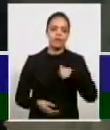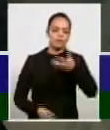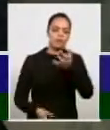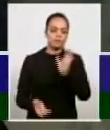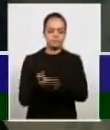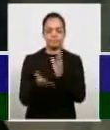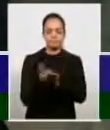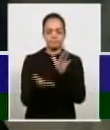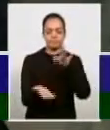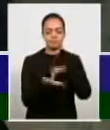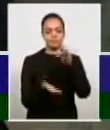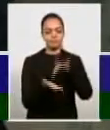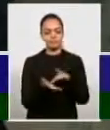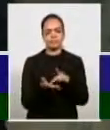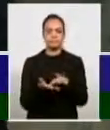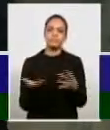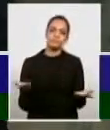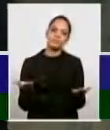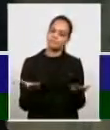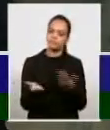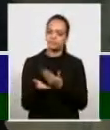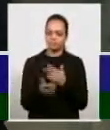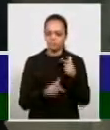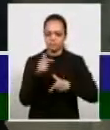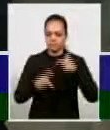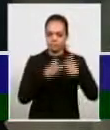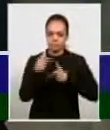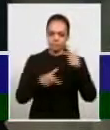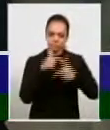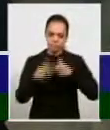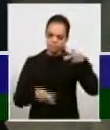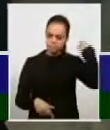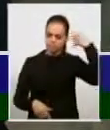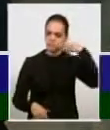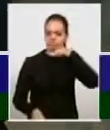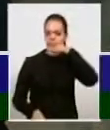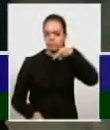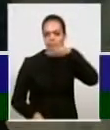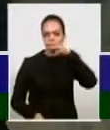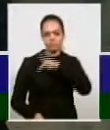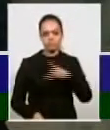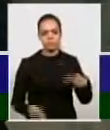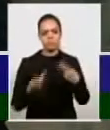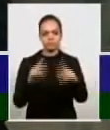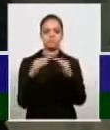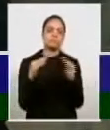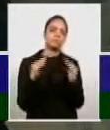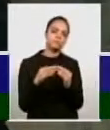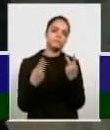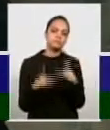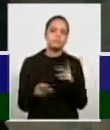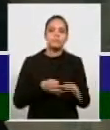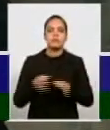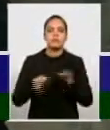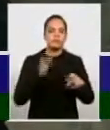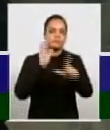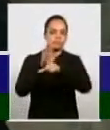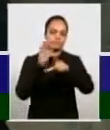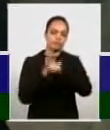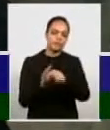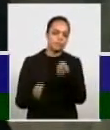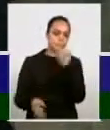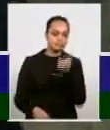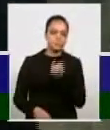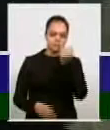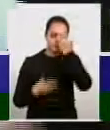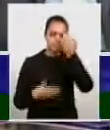quero parabenizar a iniciativa do vereador Márcio Nó, presidente dessa casa, pelo projeto de lei tão